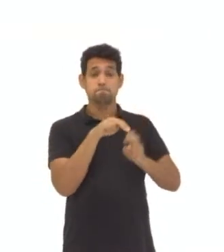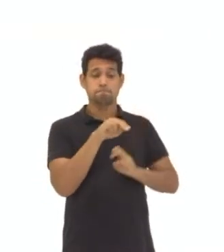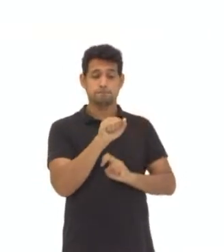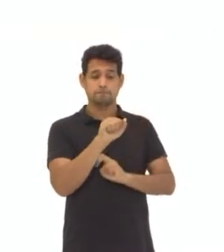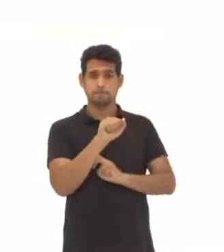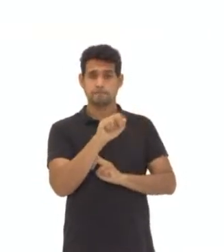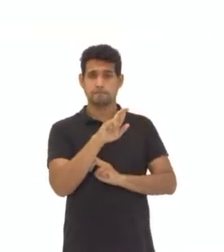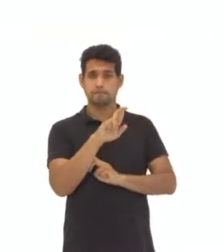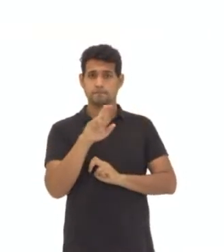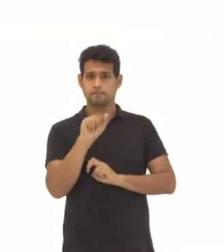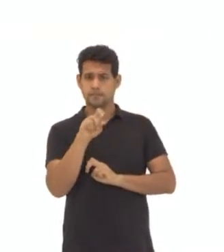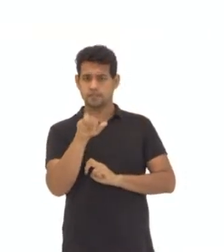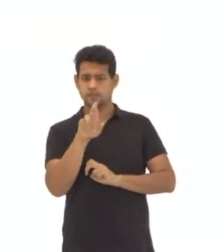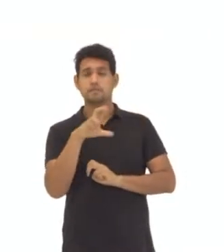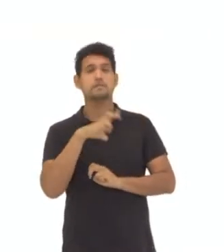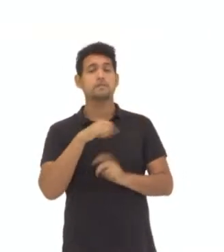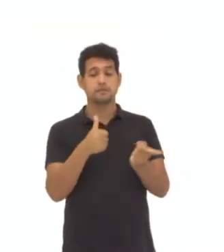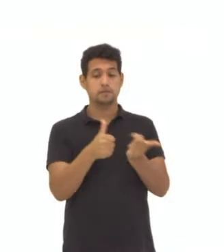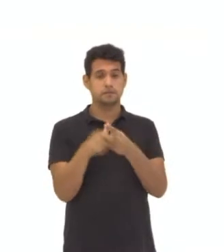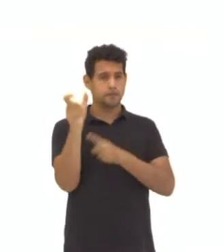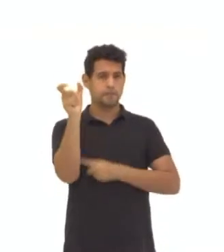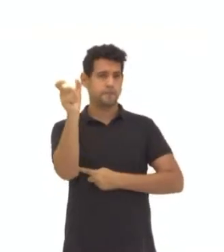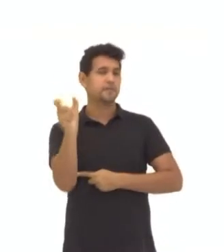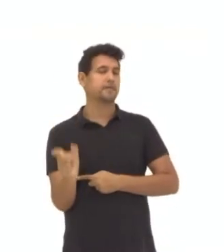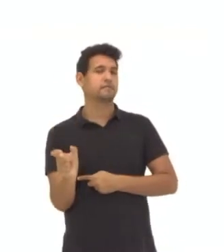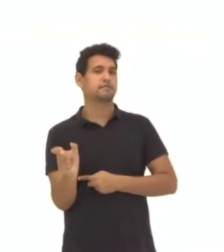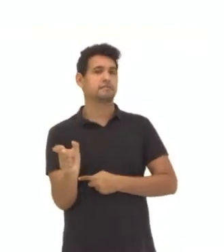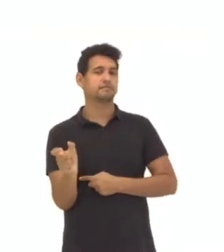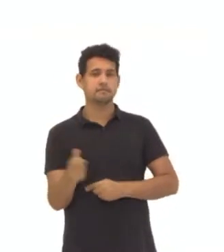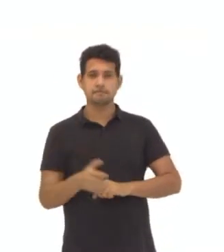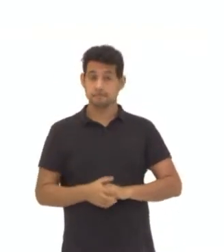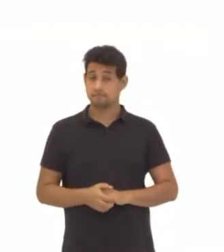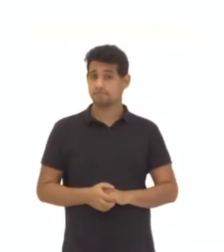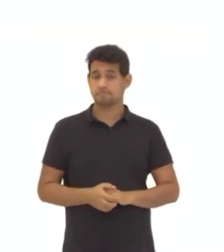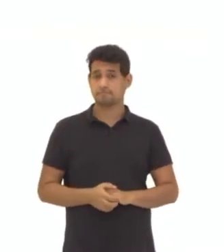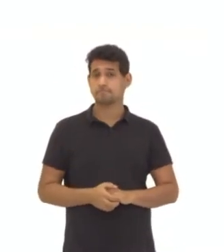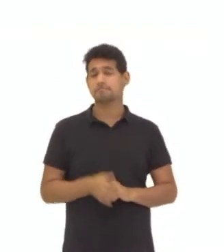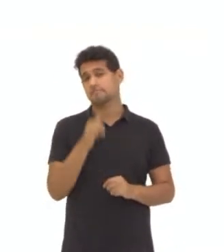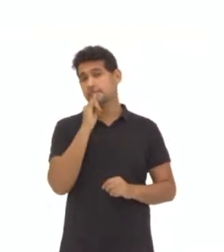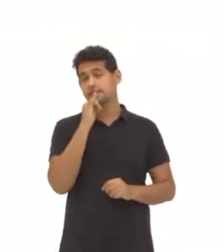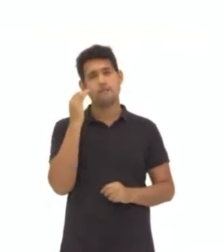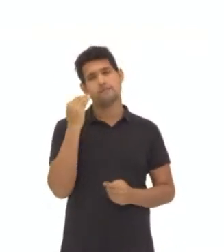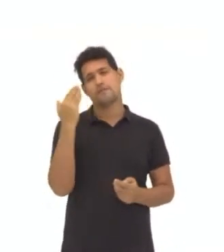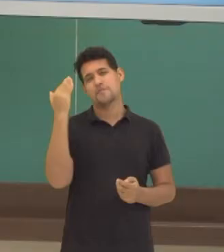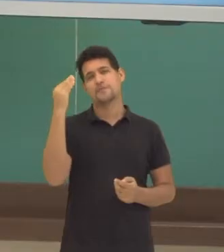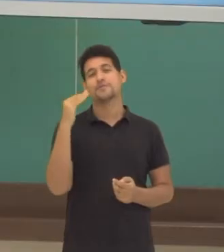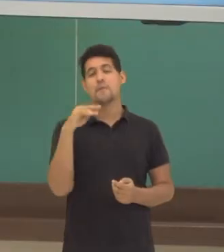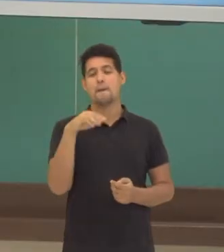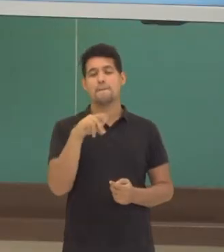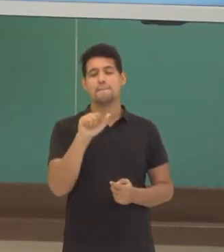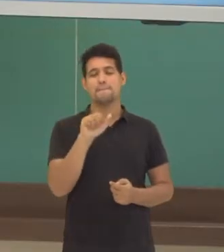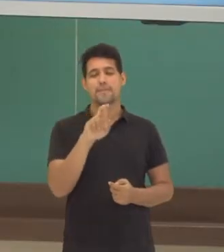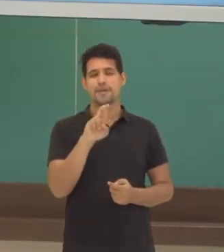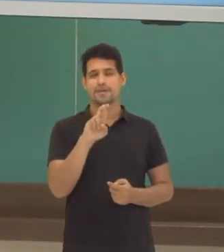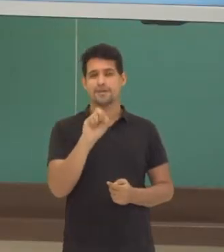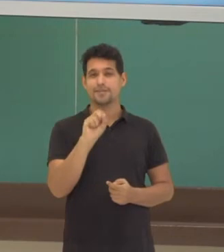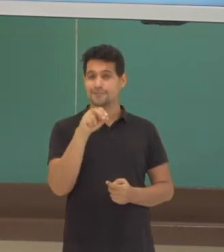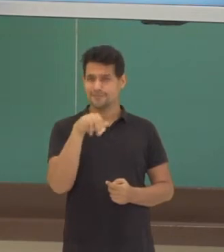Então aquela aldeia levou então à descoberta de que se tratavam de indígenas, né? Certo?